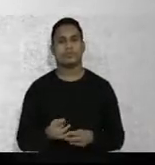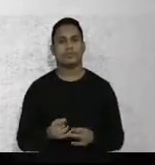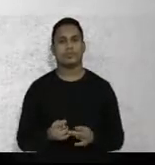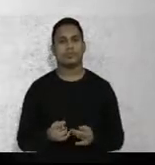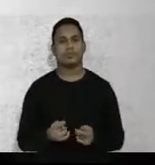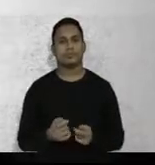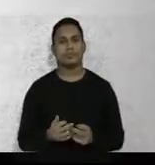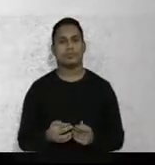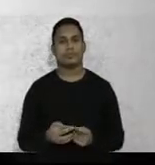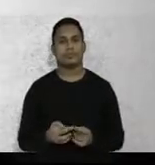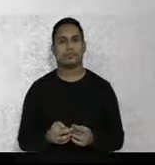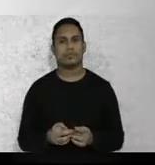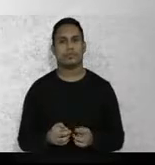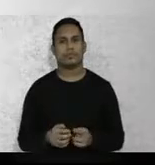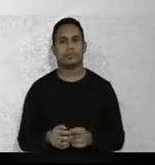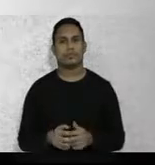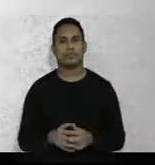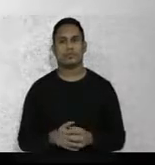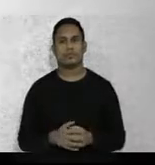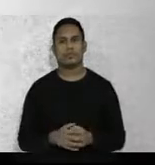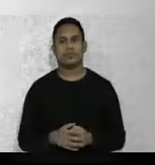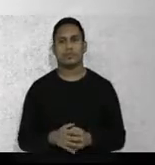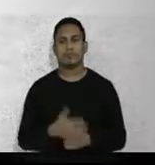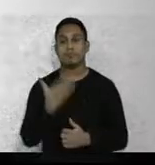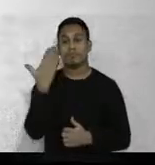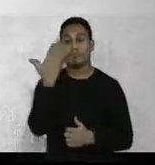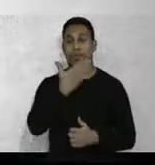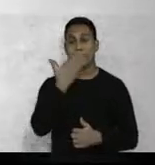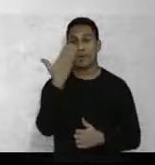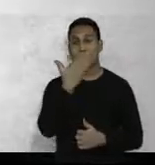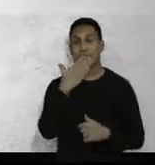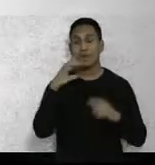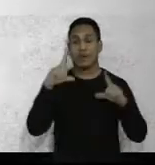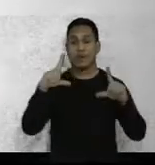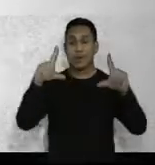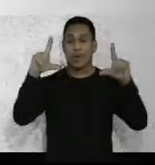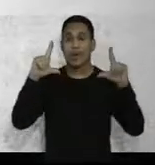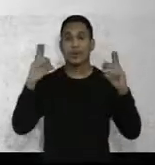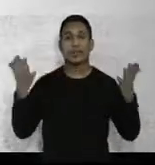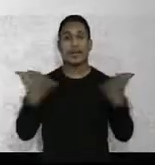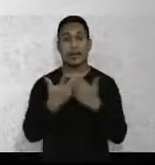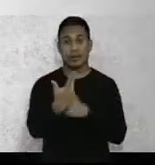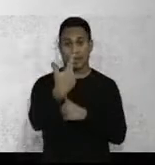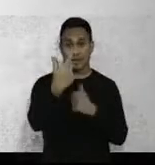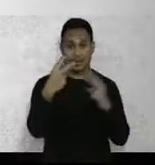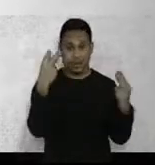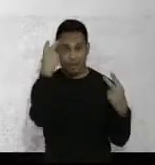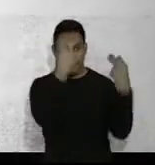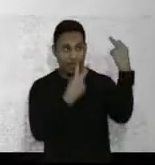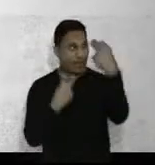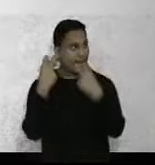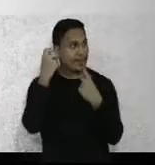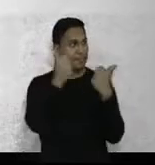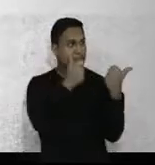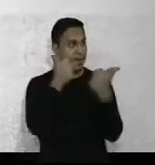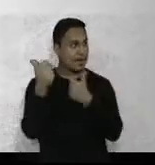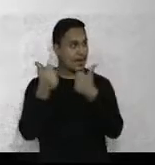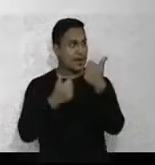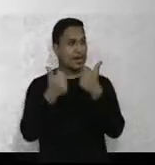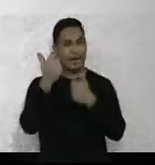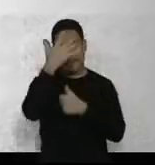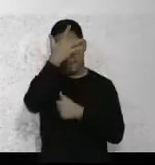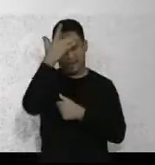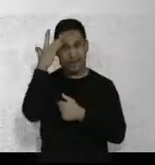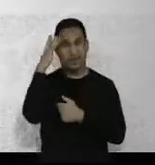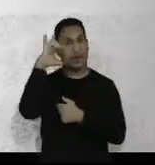Não estou vendo o rosto dela, socorro. É agora, vocês estão me vendo agora? Estão vendo? Pessoal do Instagram. Ou então o